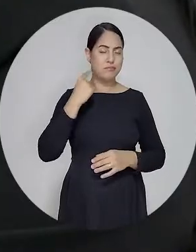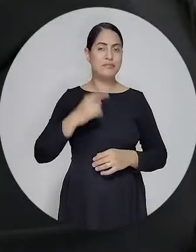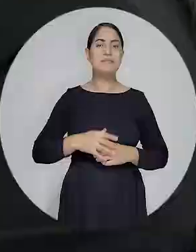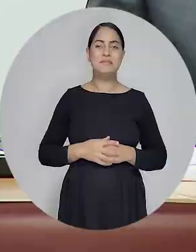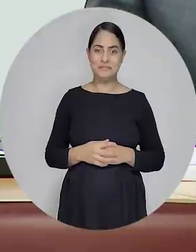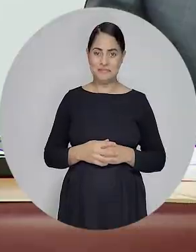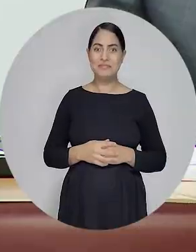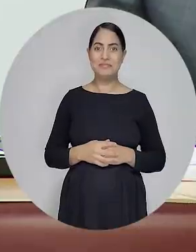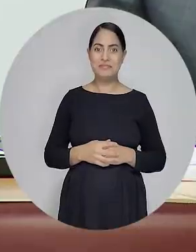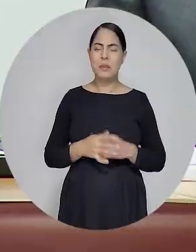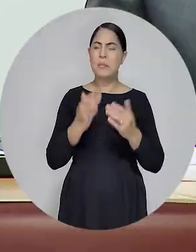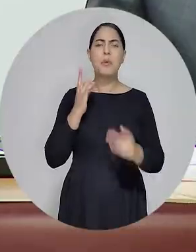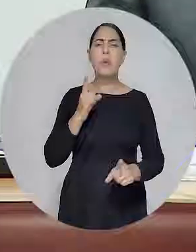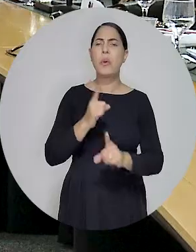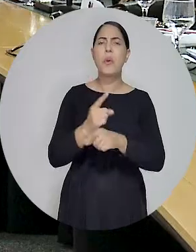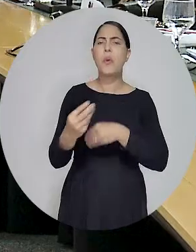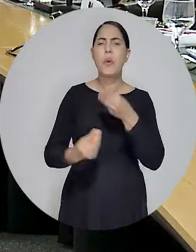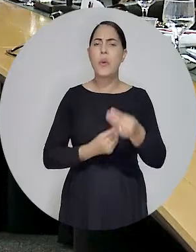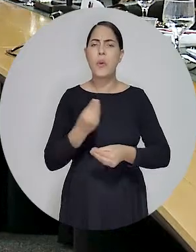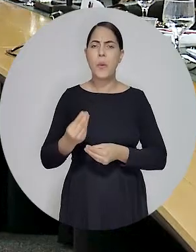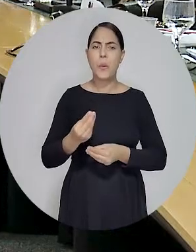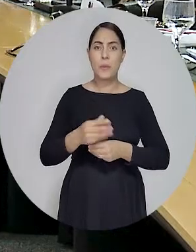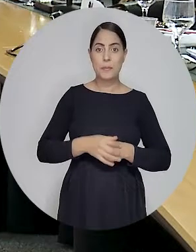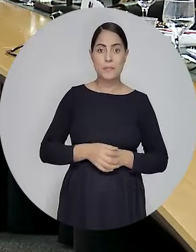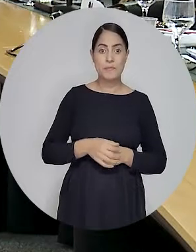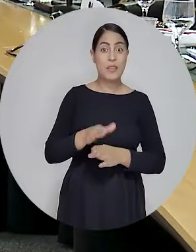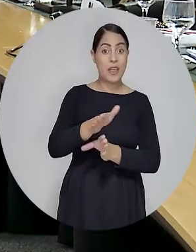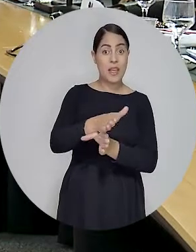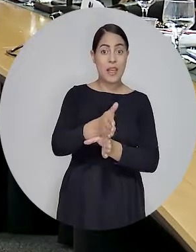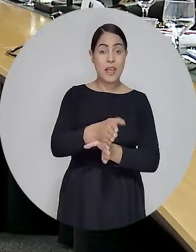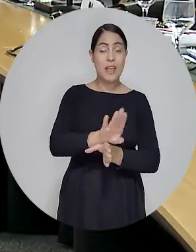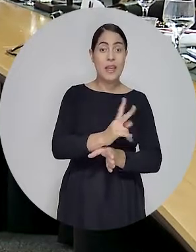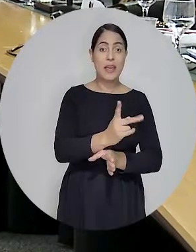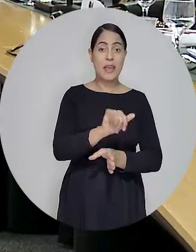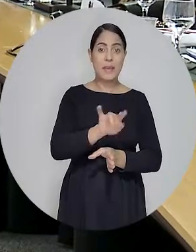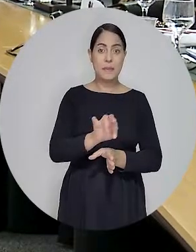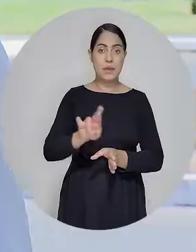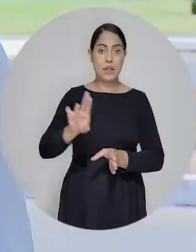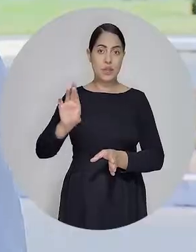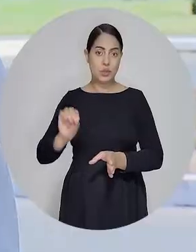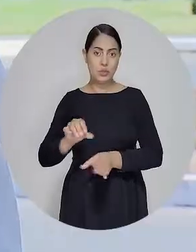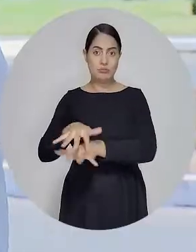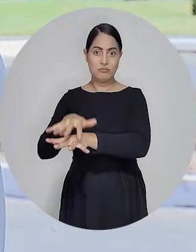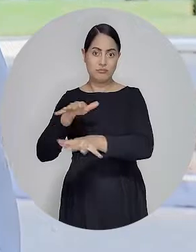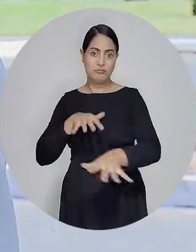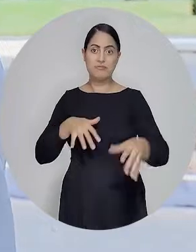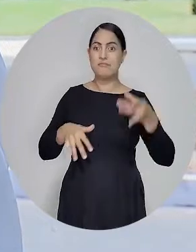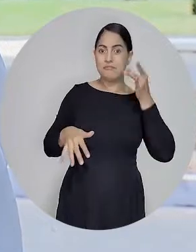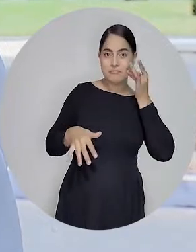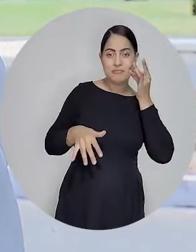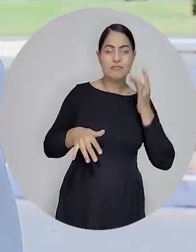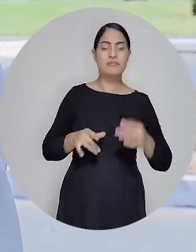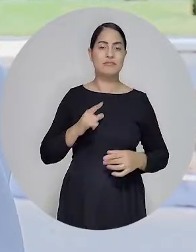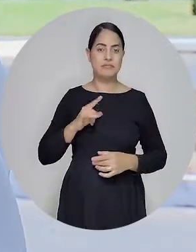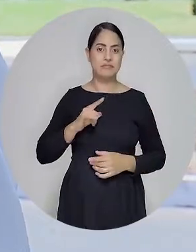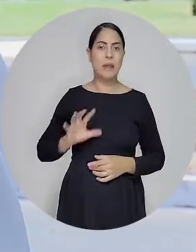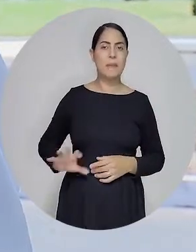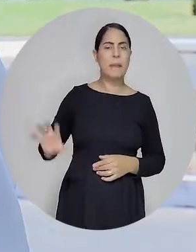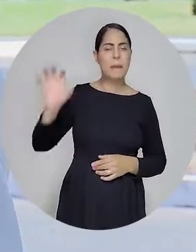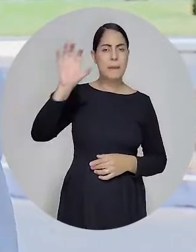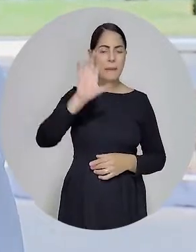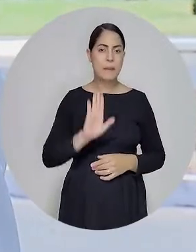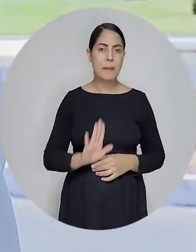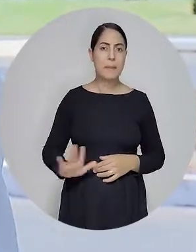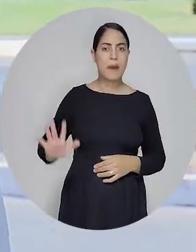lideranças femininas da advocacia. O encontro ocorreu em formato híbrido e reuniu representantes das